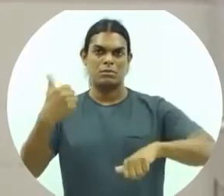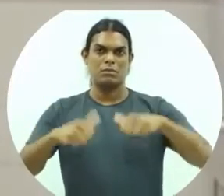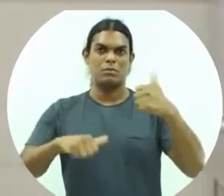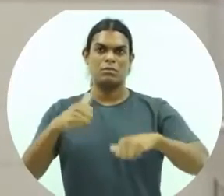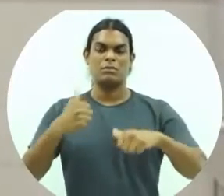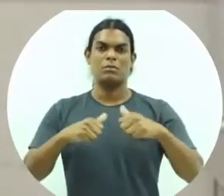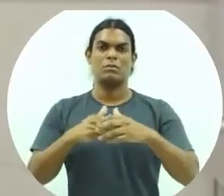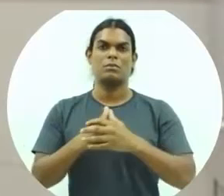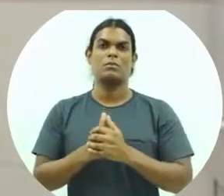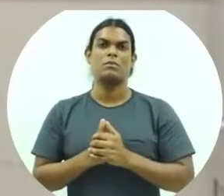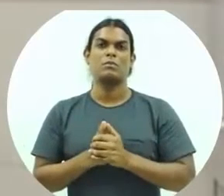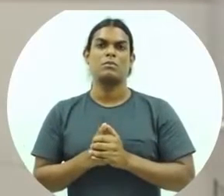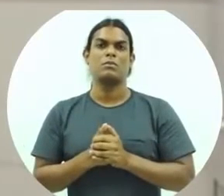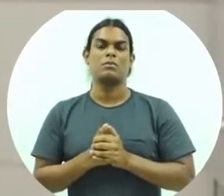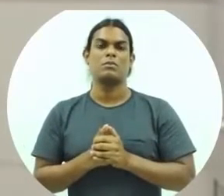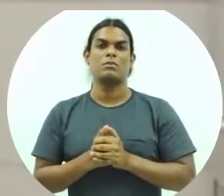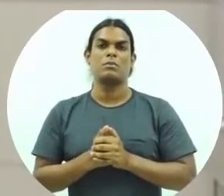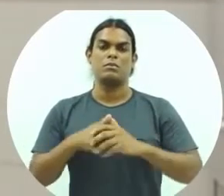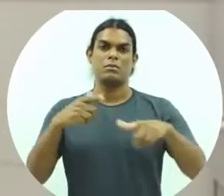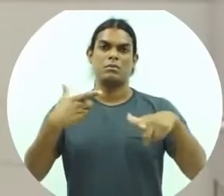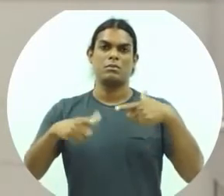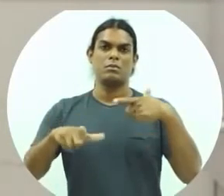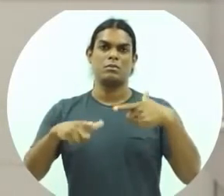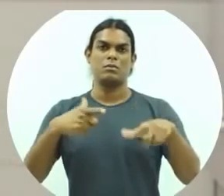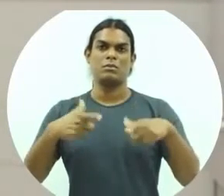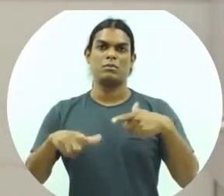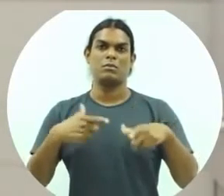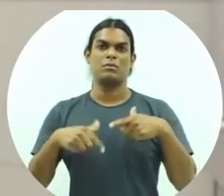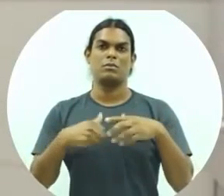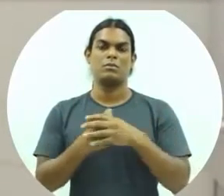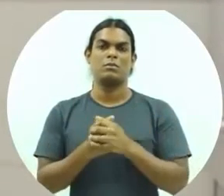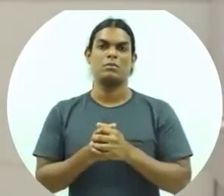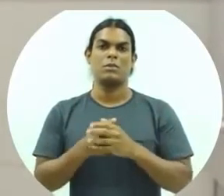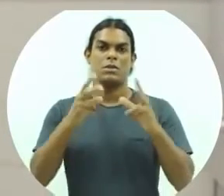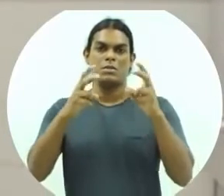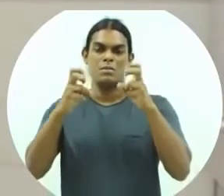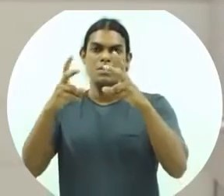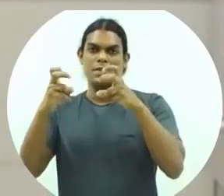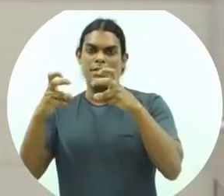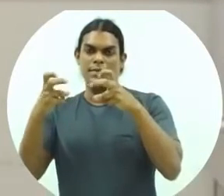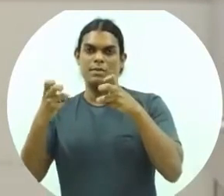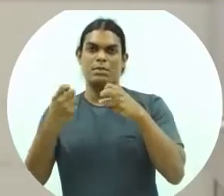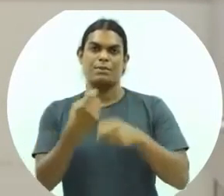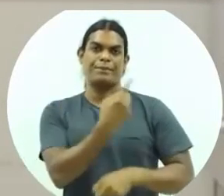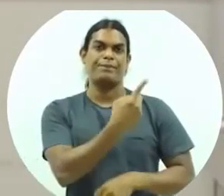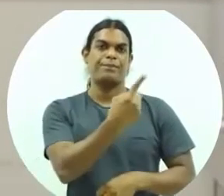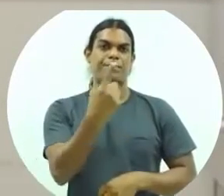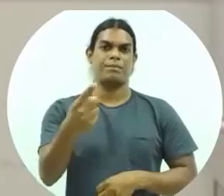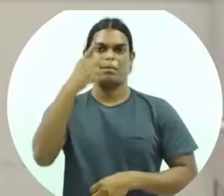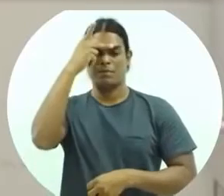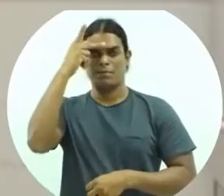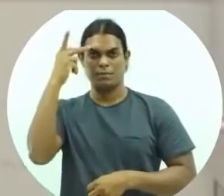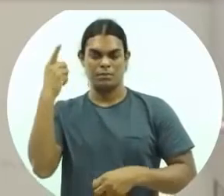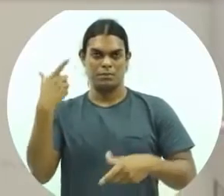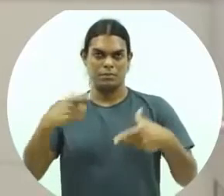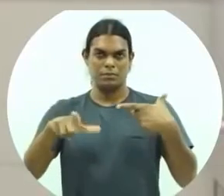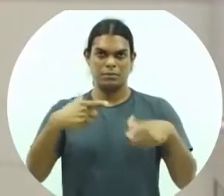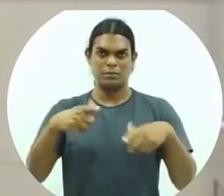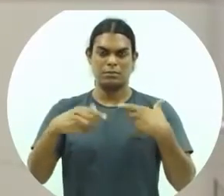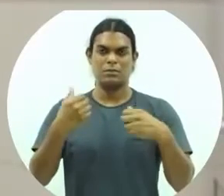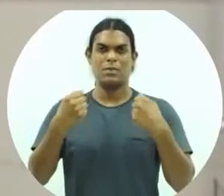potencial humano no curto, médio e longo prazo. Identifica os empregados que necessitam de reciclagem